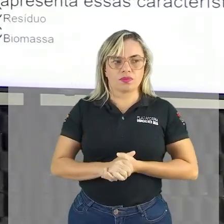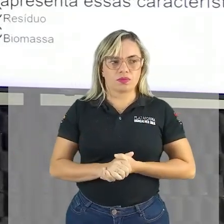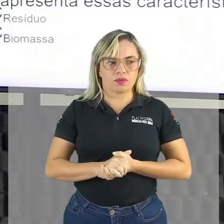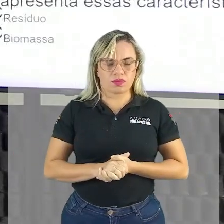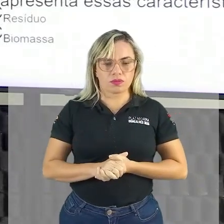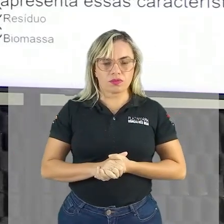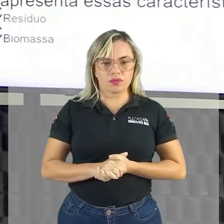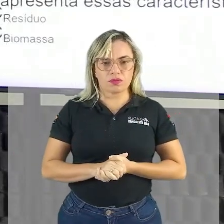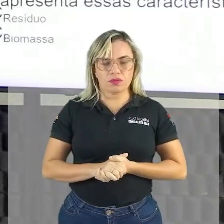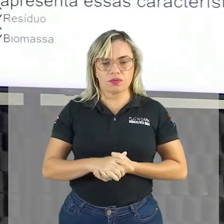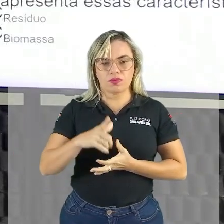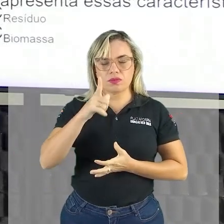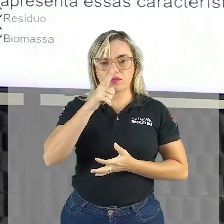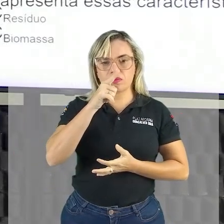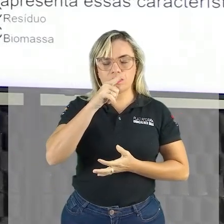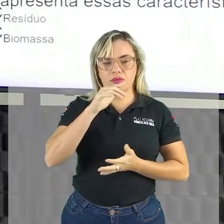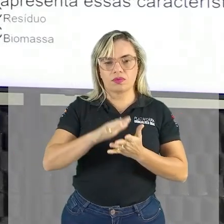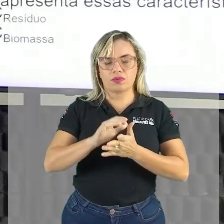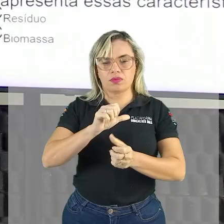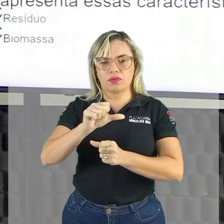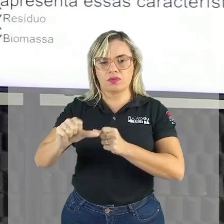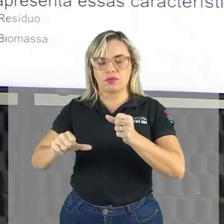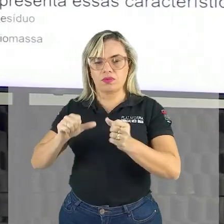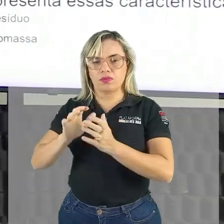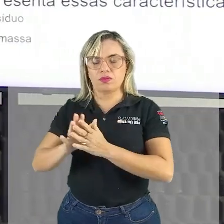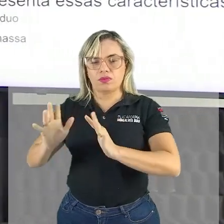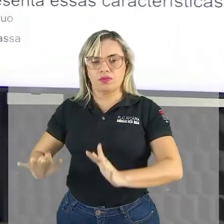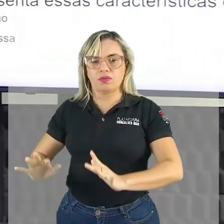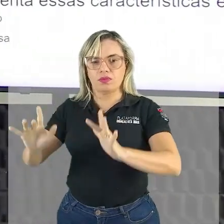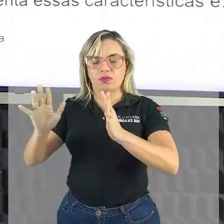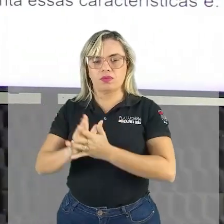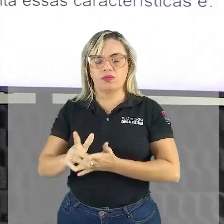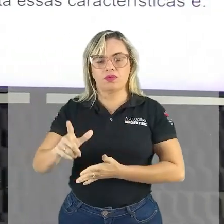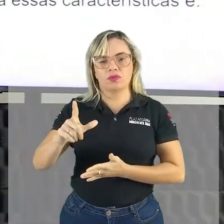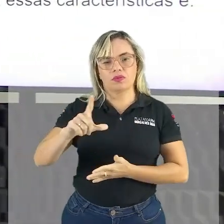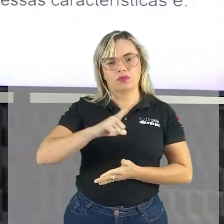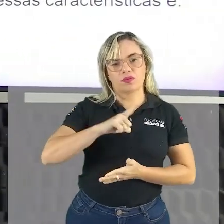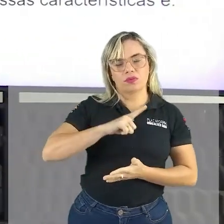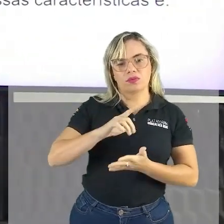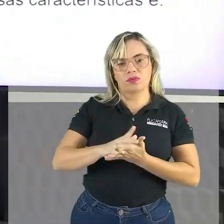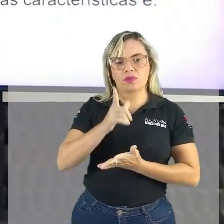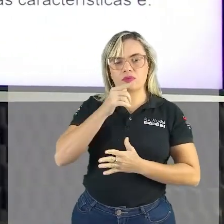para o gasoso também. Se eu tenho um copo com água,